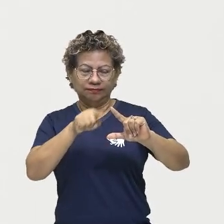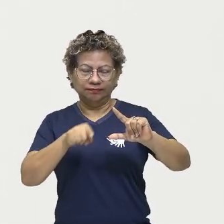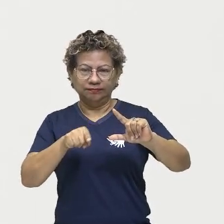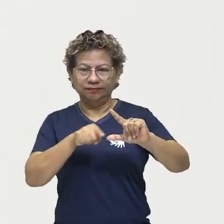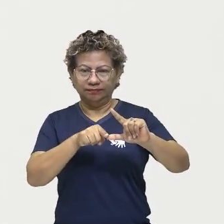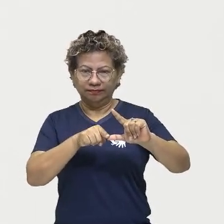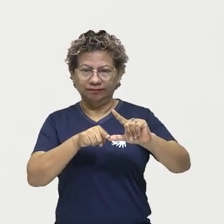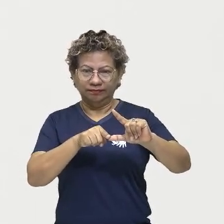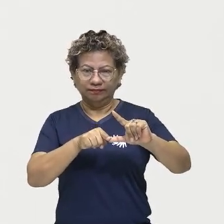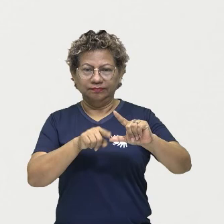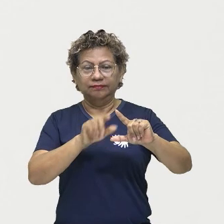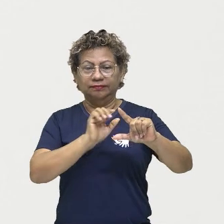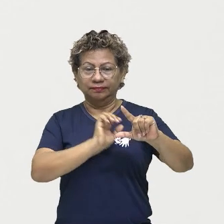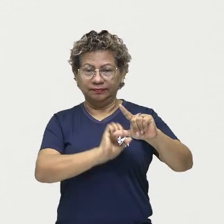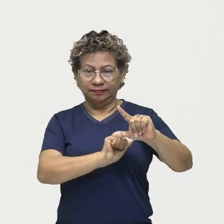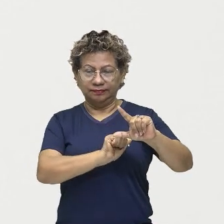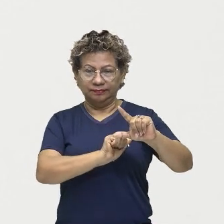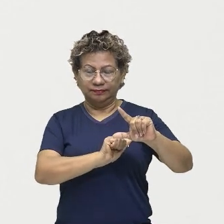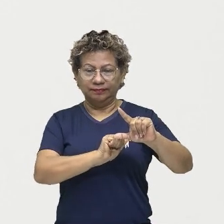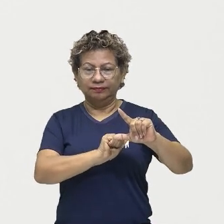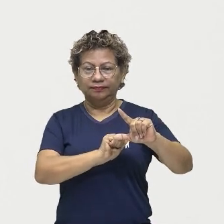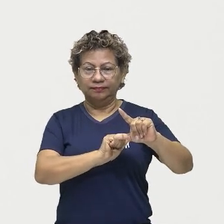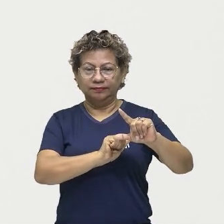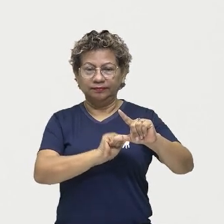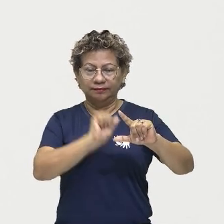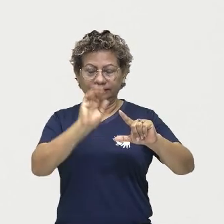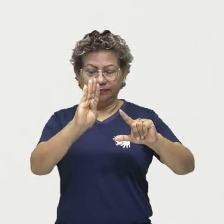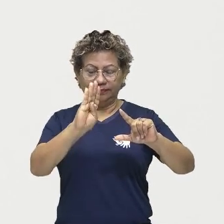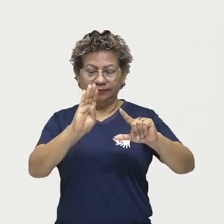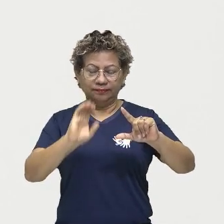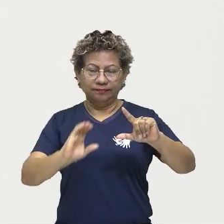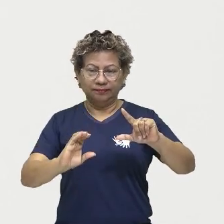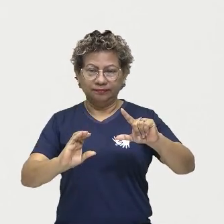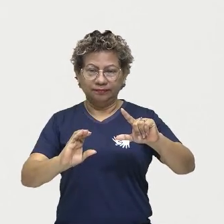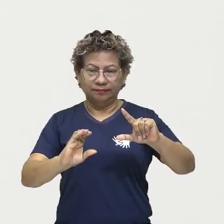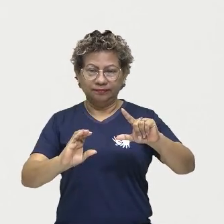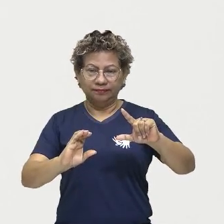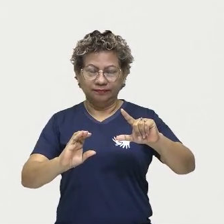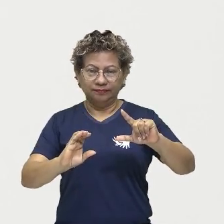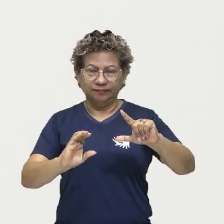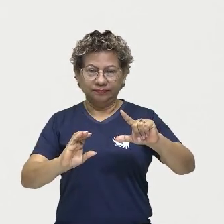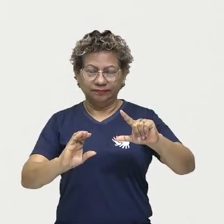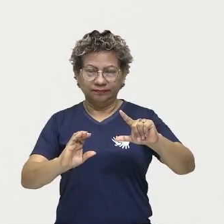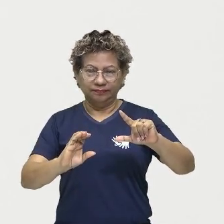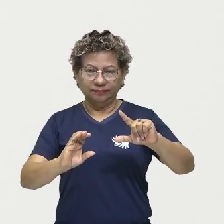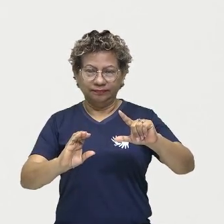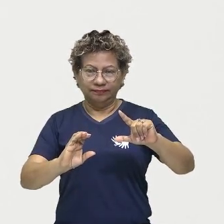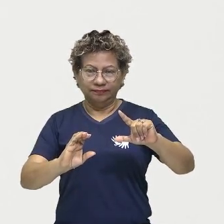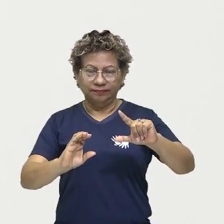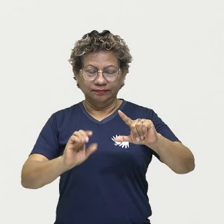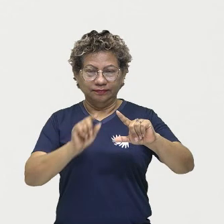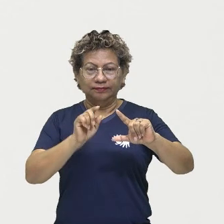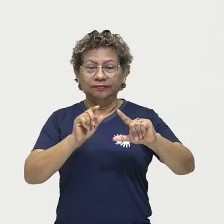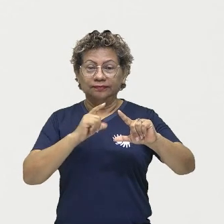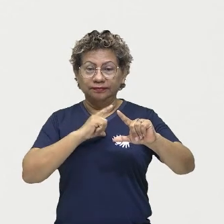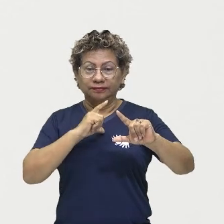Vértices A, B e C. Então, se eu vou traçar uma reta que